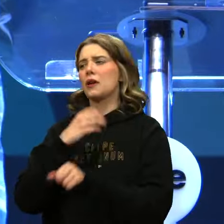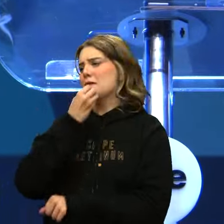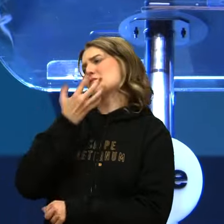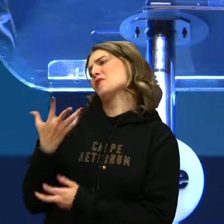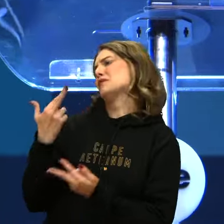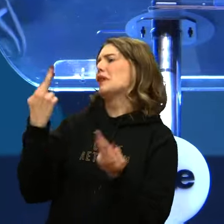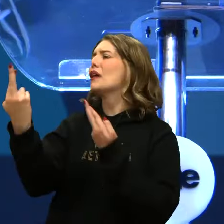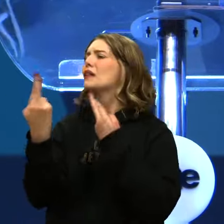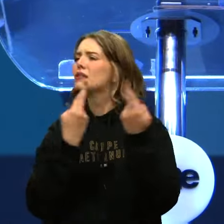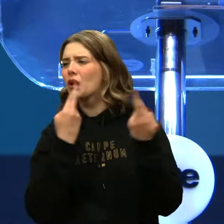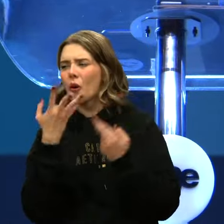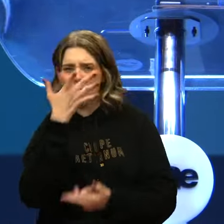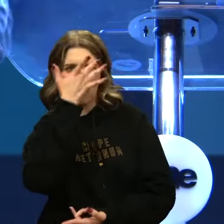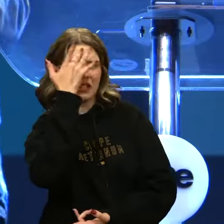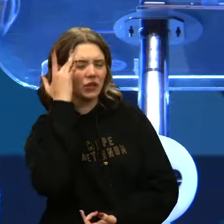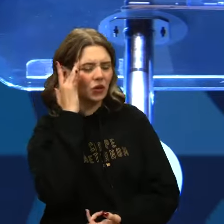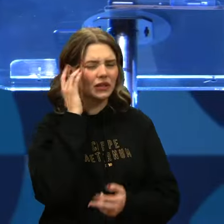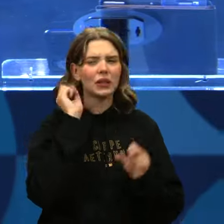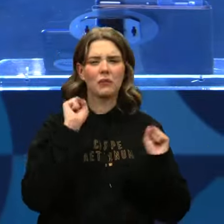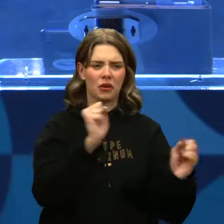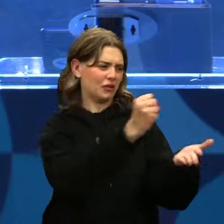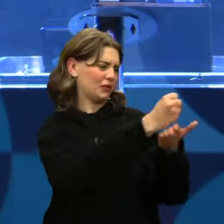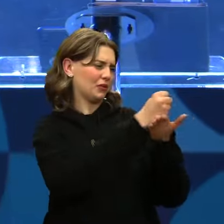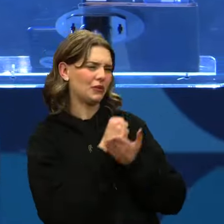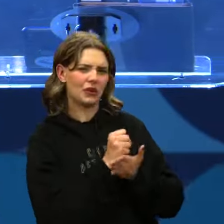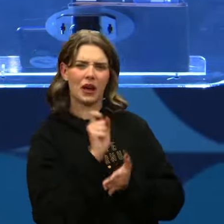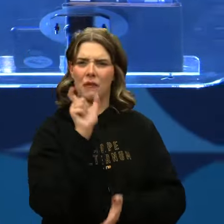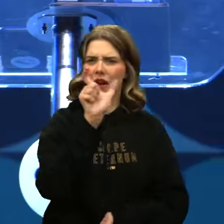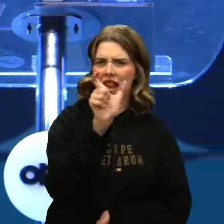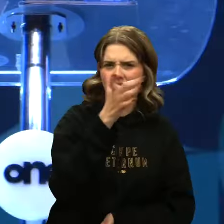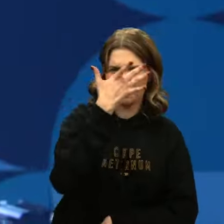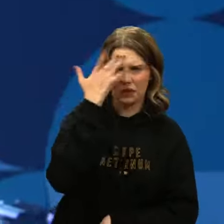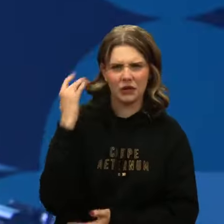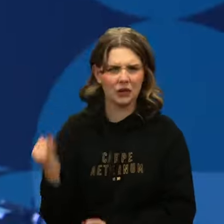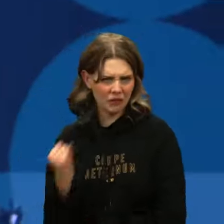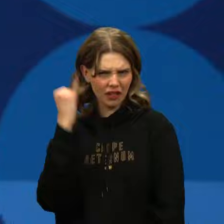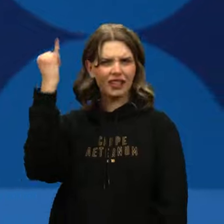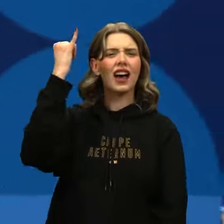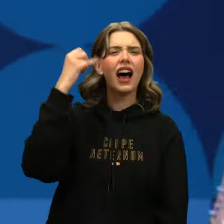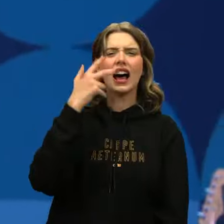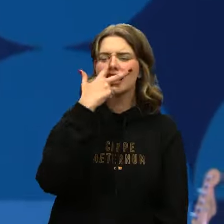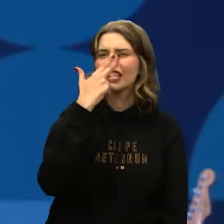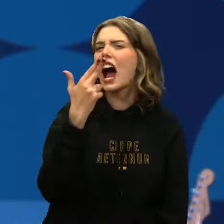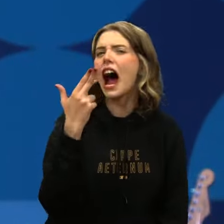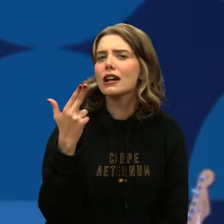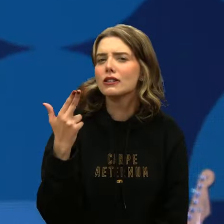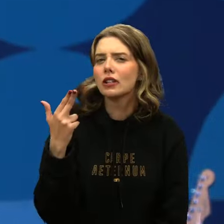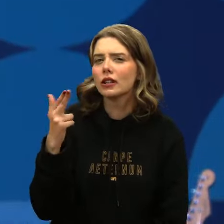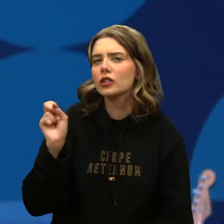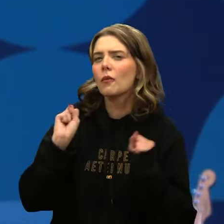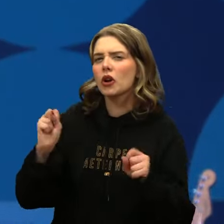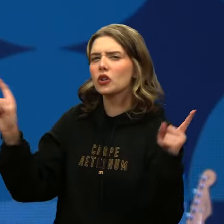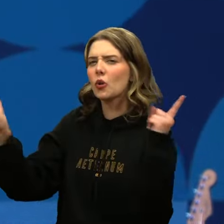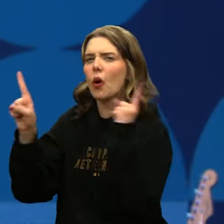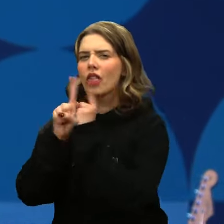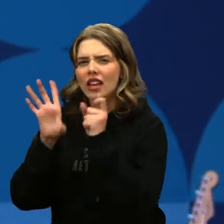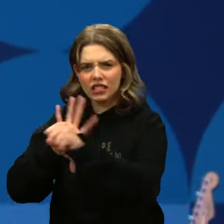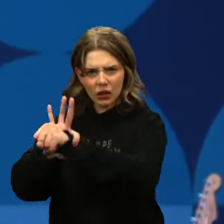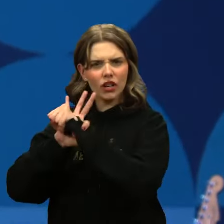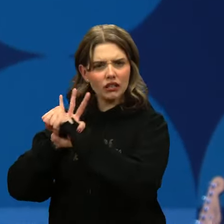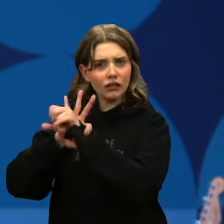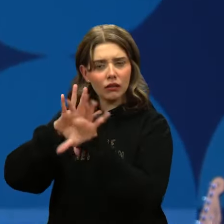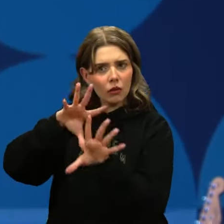coisas e portas que pessoas vão abrir para a gente, em palavras de pessoas importantes. Nós tentamos achar as garantias. Mas o que